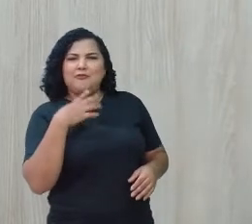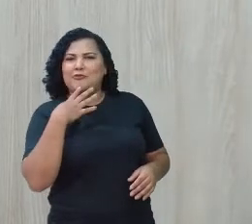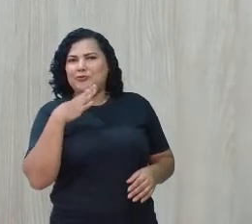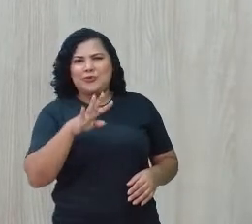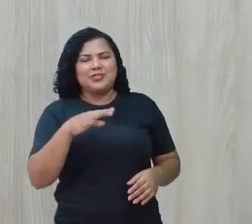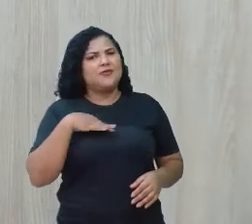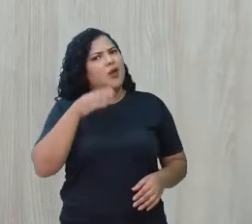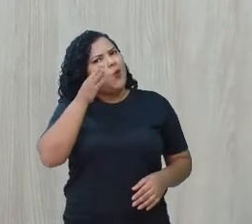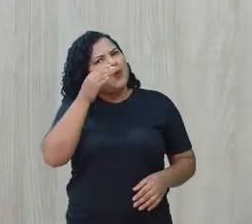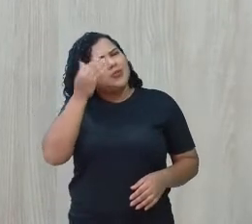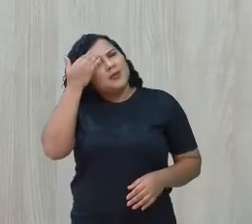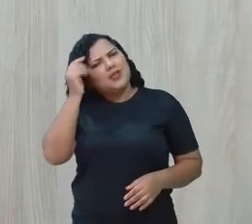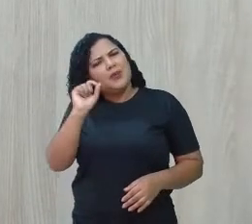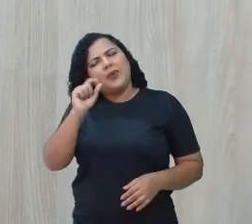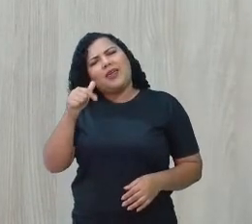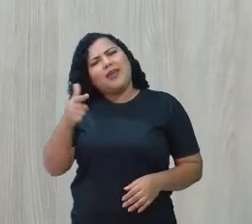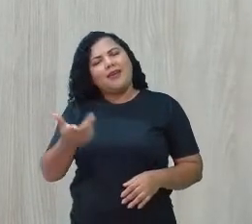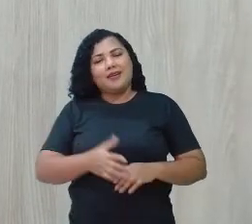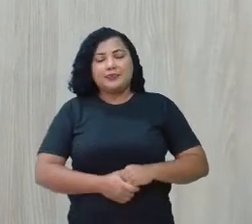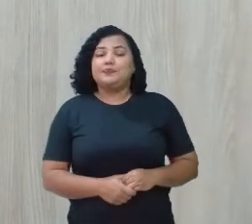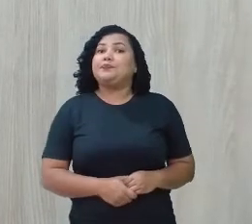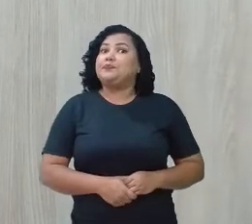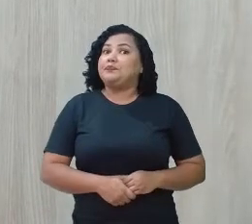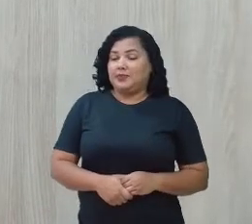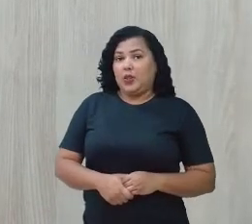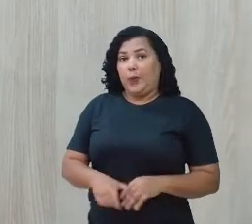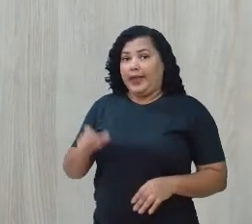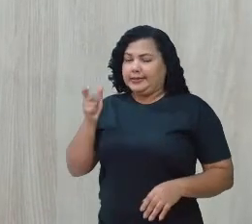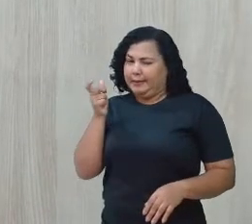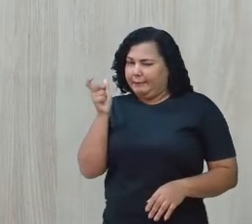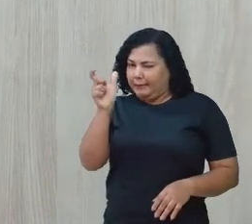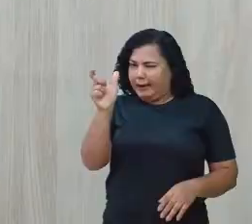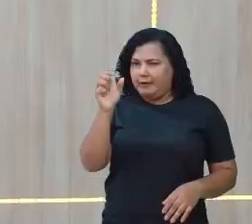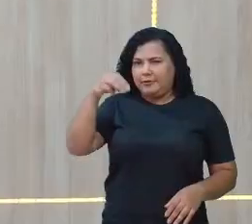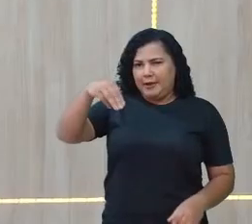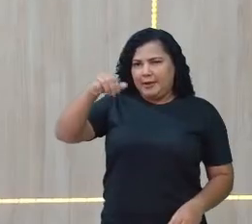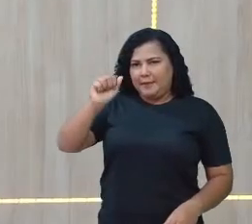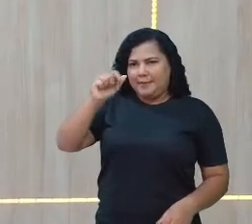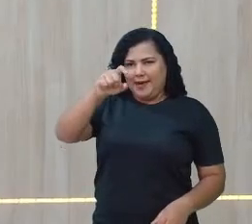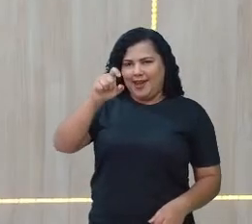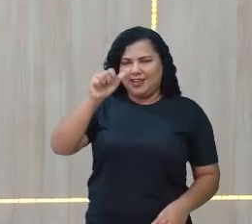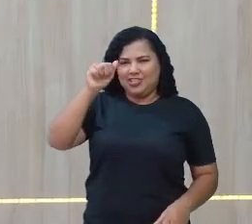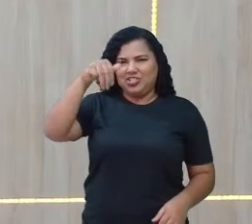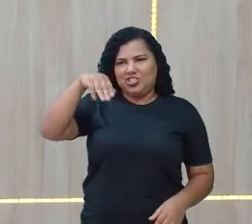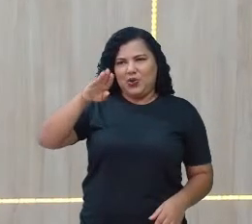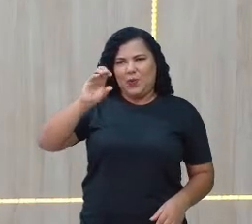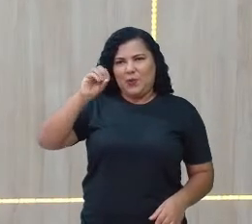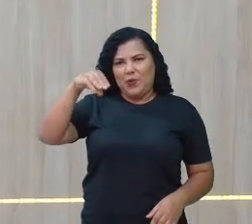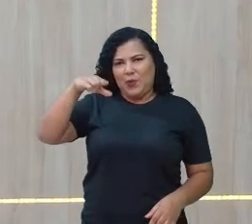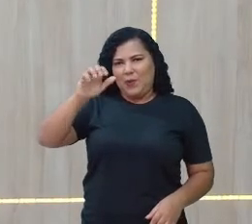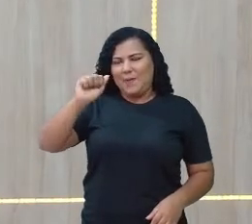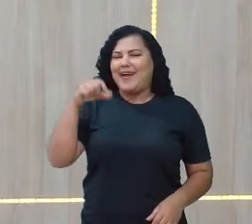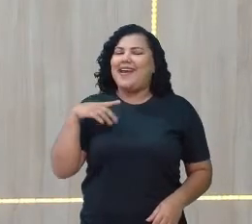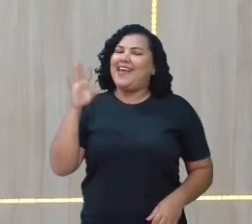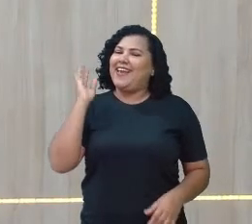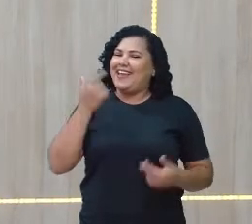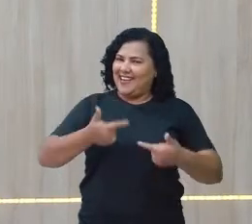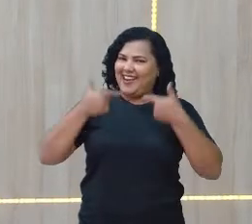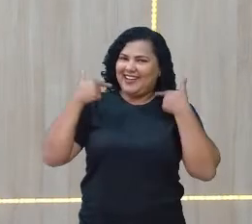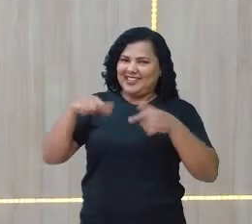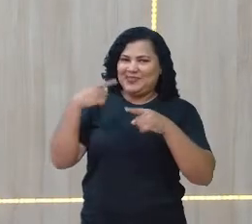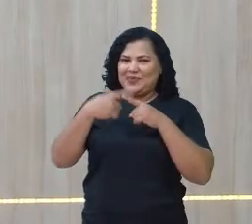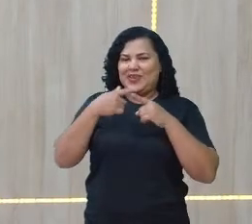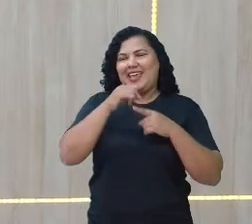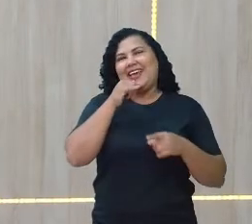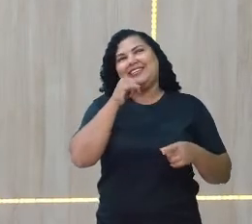conhecia, fiquei curiosa para saber o que era. Pois é, olha, esse termo Marchambomba é muito engraçado porque é bem a cara do nosso povo, né? Quando o povo não consegue